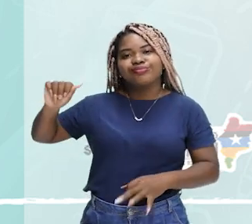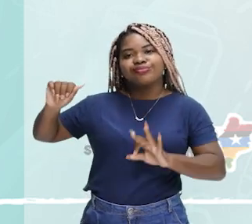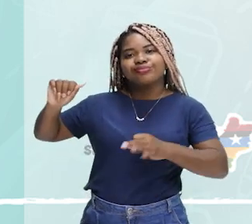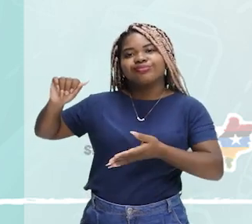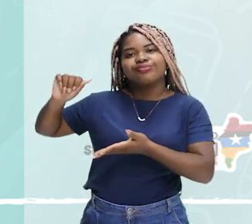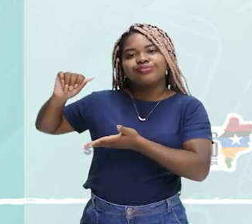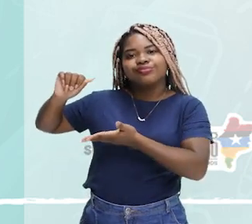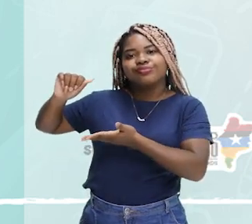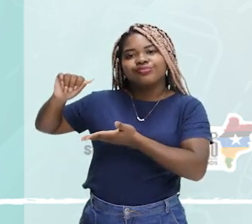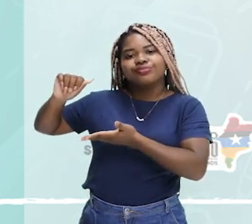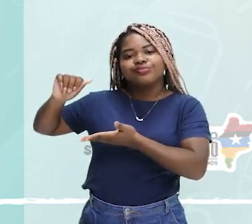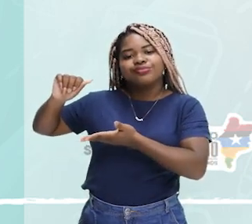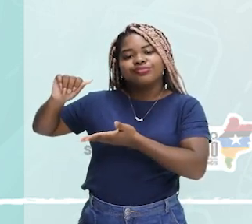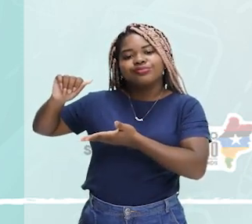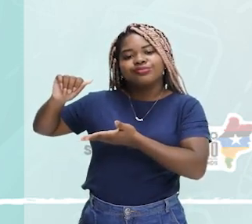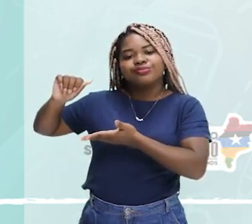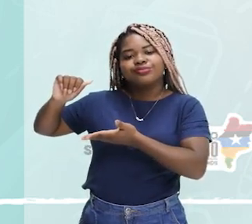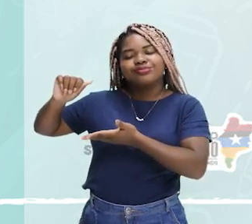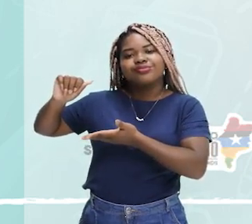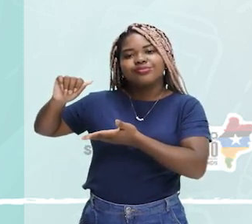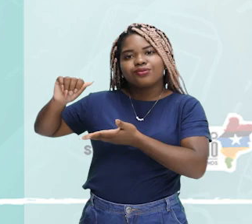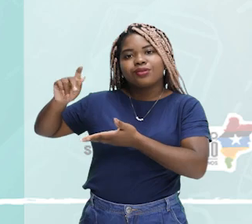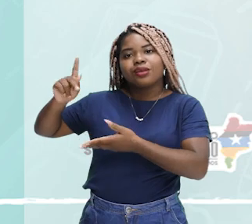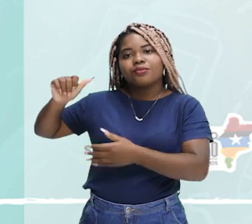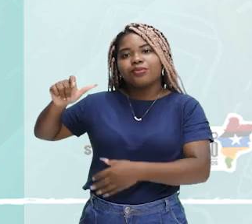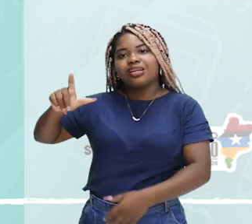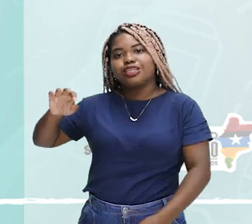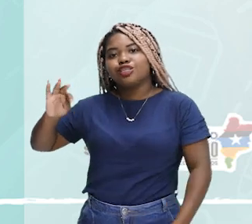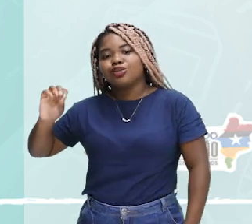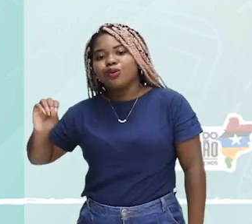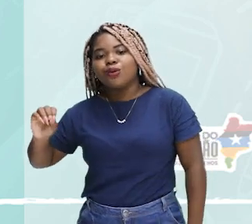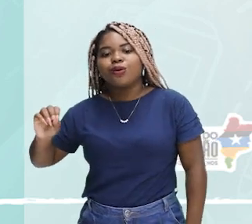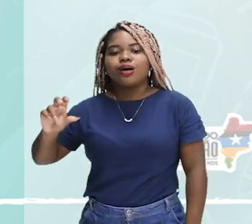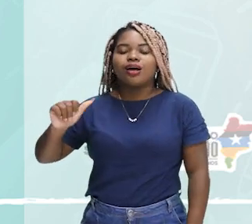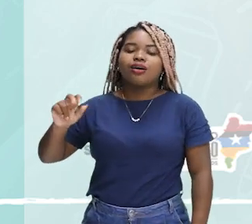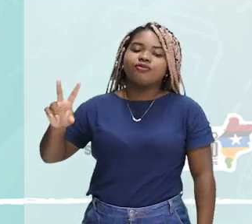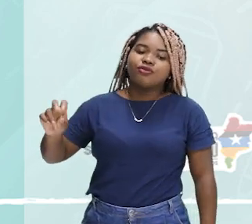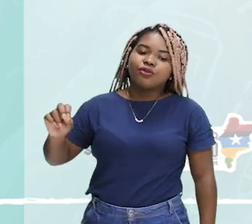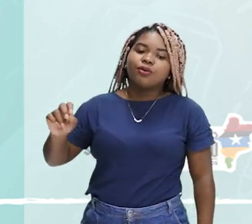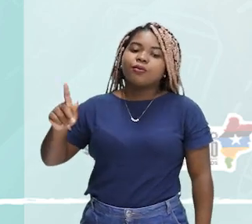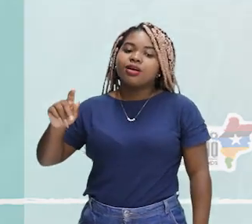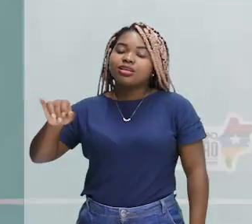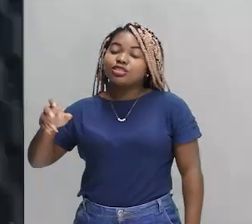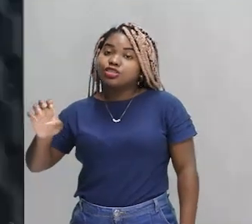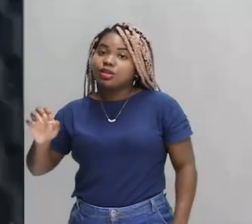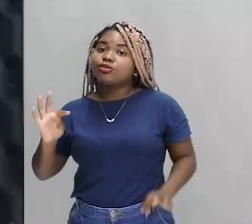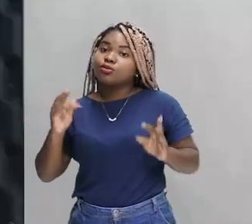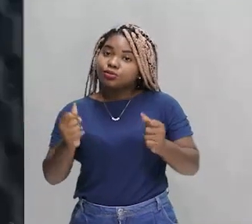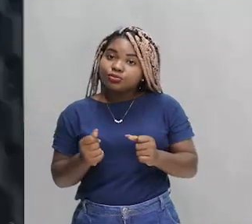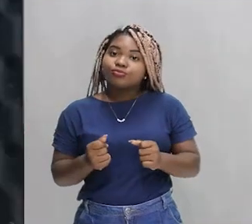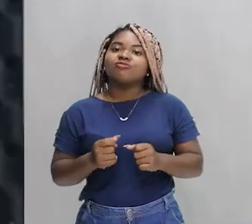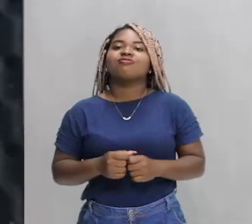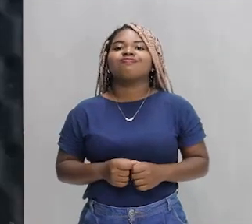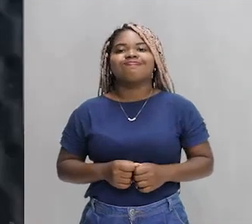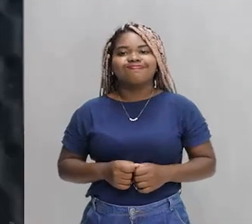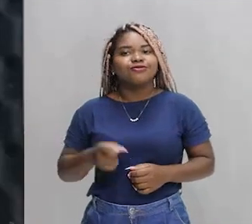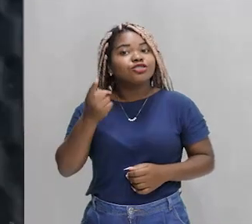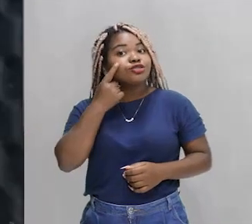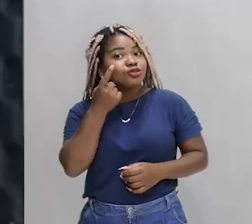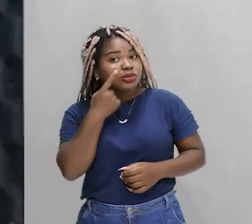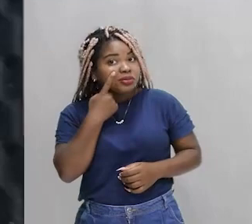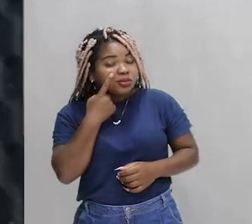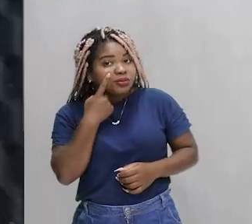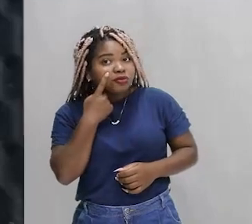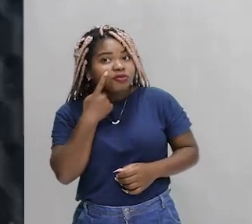Letra A, né? Todas são oxítonas aqui, ó. Paletó, avô, pajé, café e giló. Quando tiverem dúvida